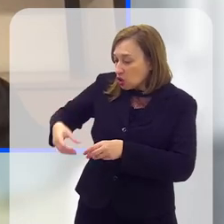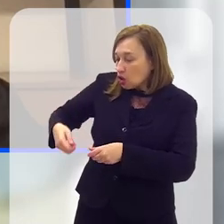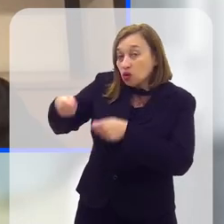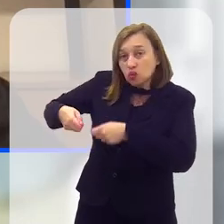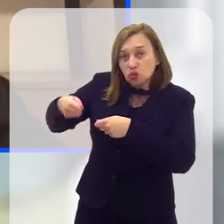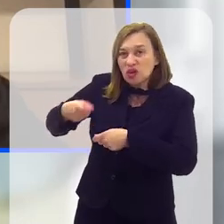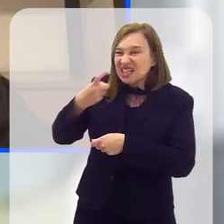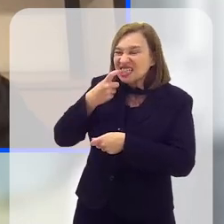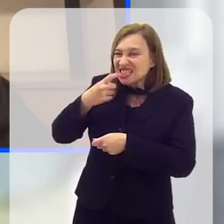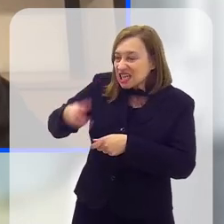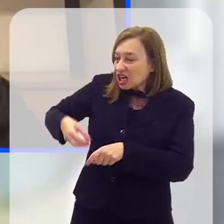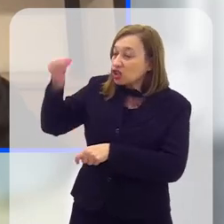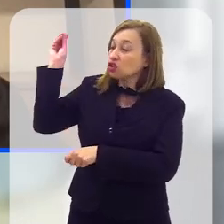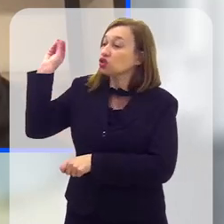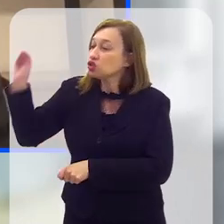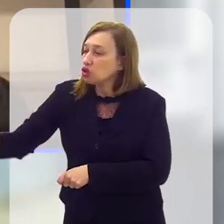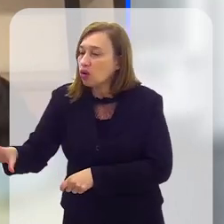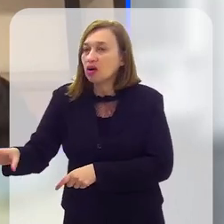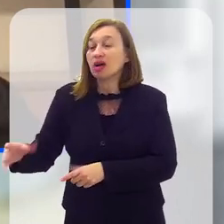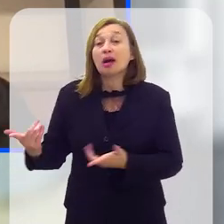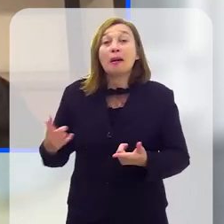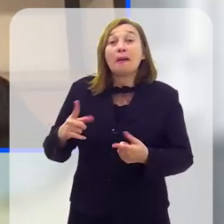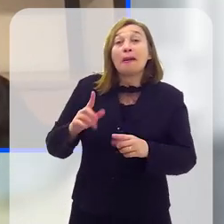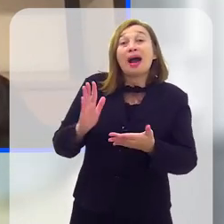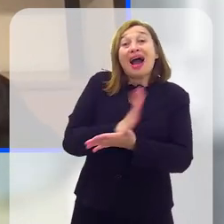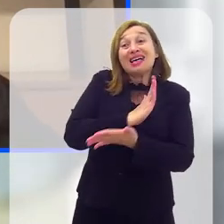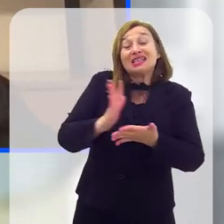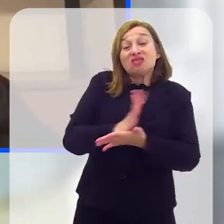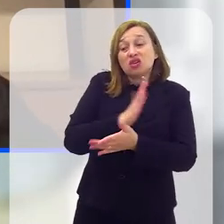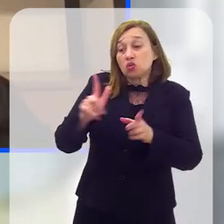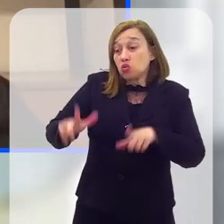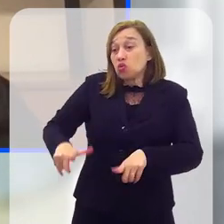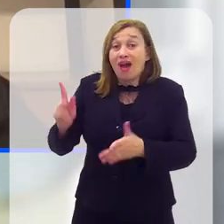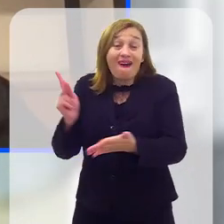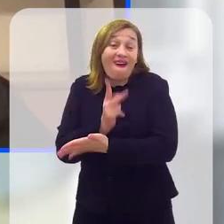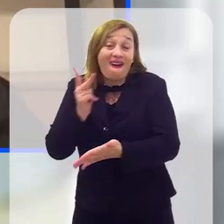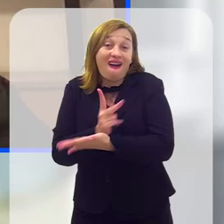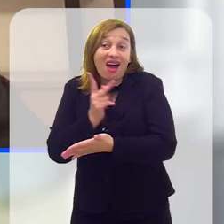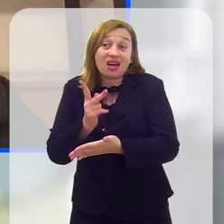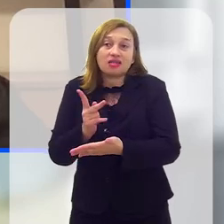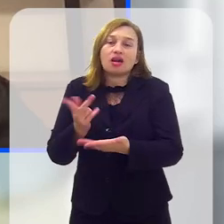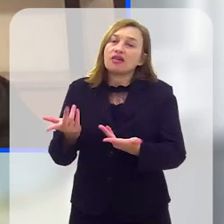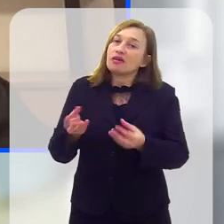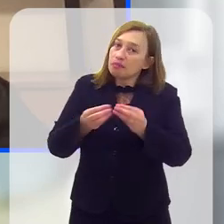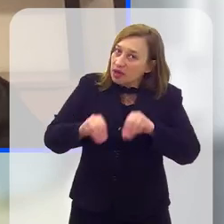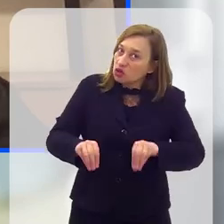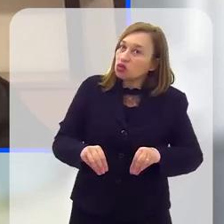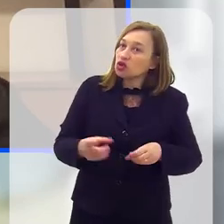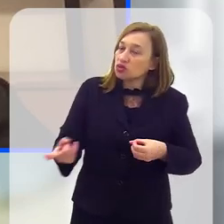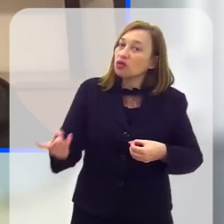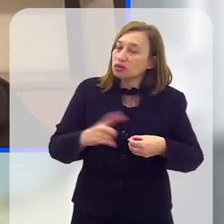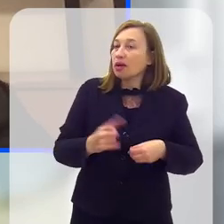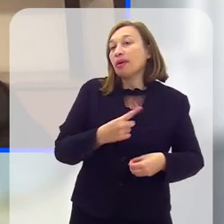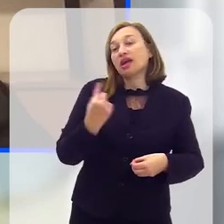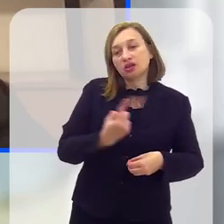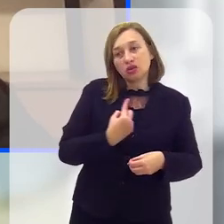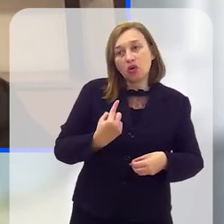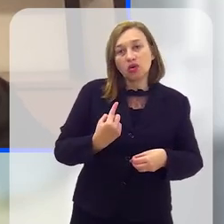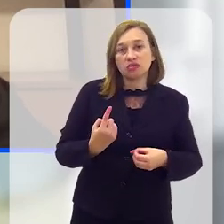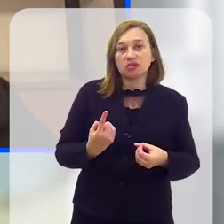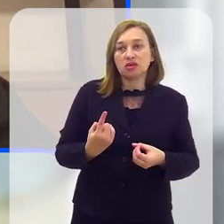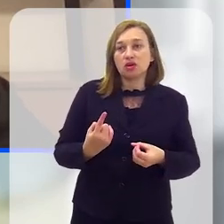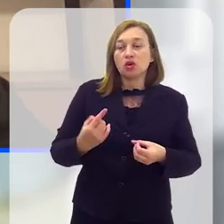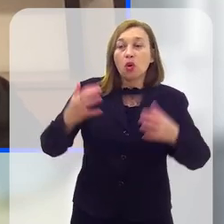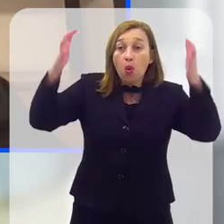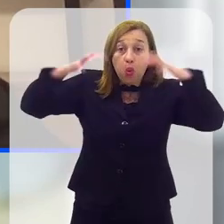se desfazer disso. Só que muitas vezes a gente se desfaz nesses locais inadequados e esse lixo vai retornar para a gente de alguma maneira, né? Alagando as